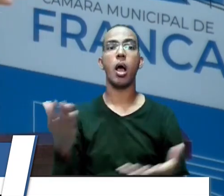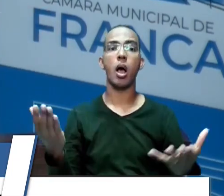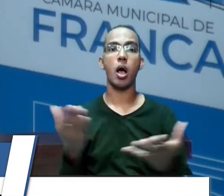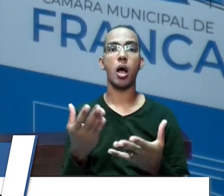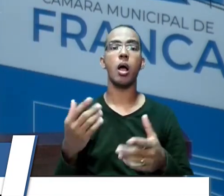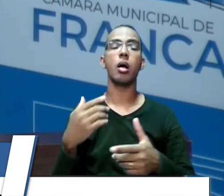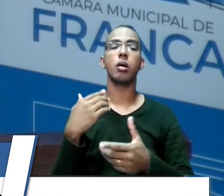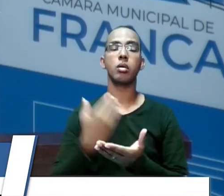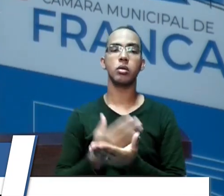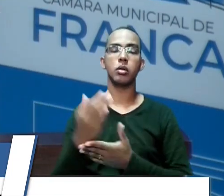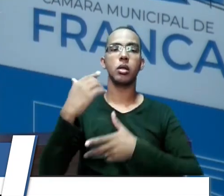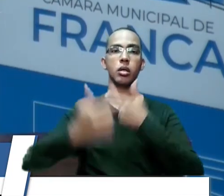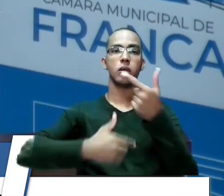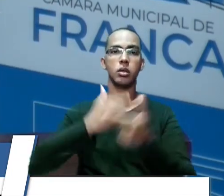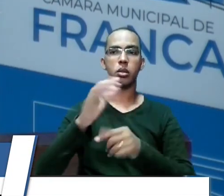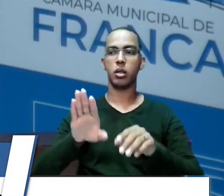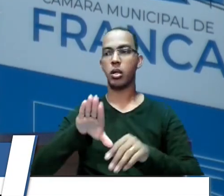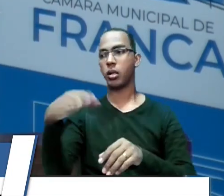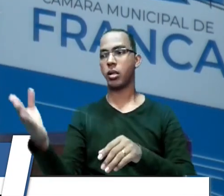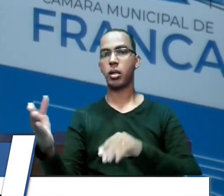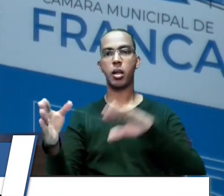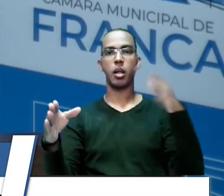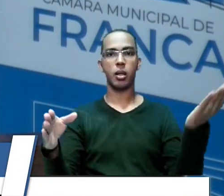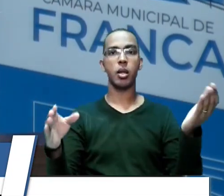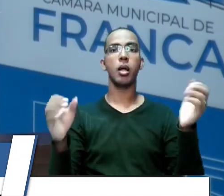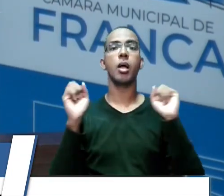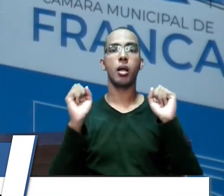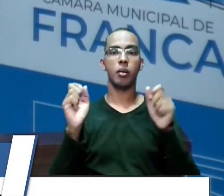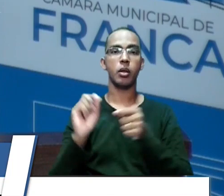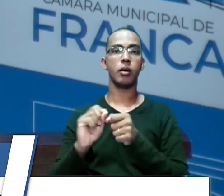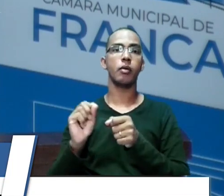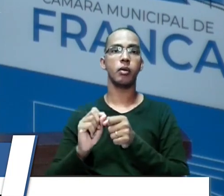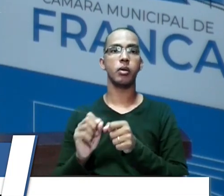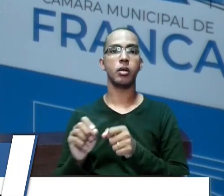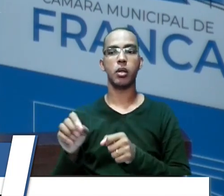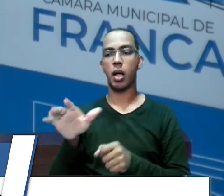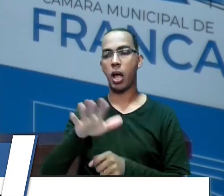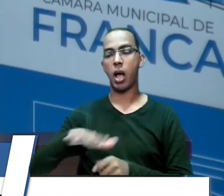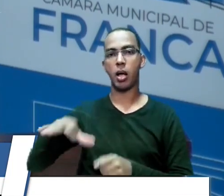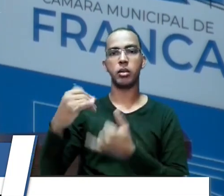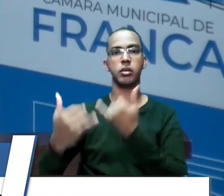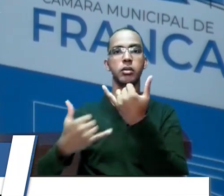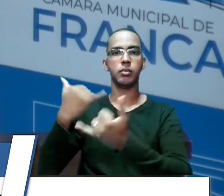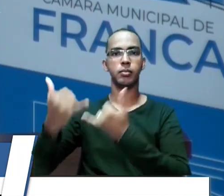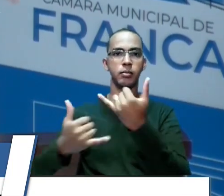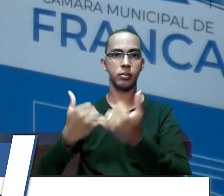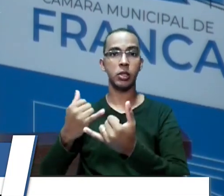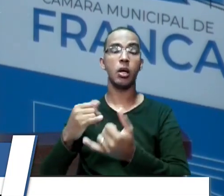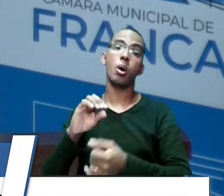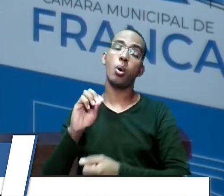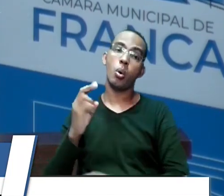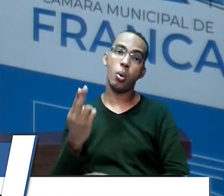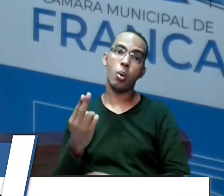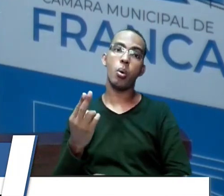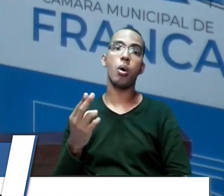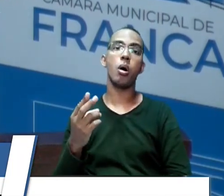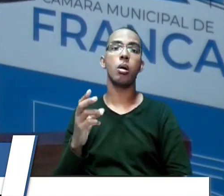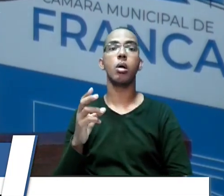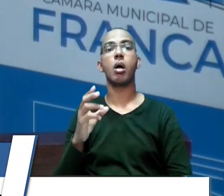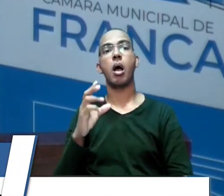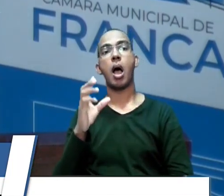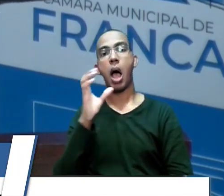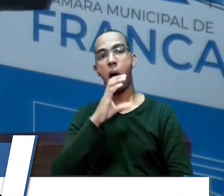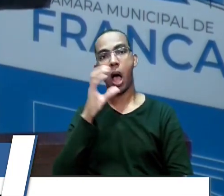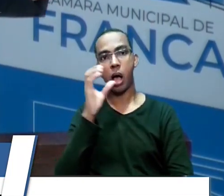para que nas laterais sejam feitas áreas de recreação, senão logo